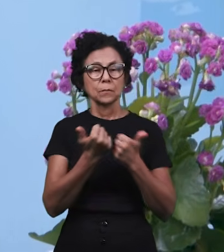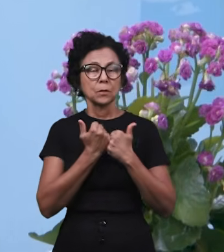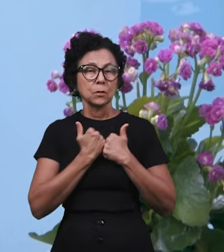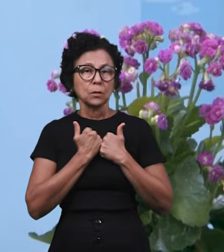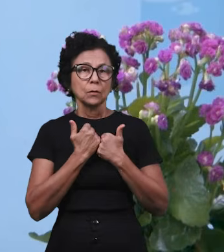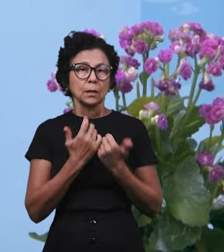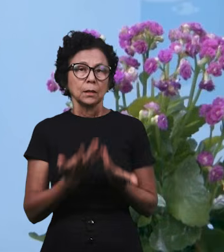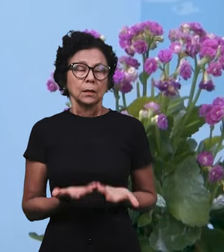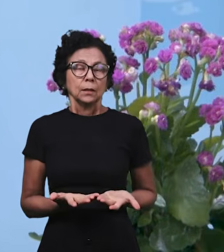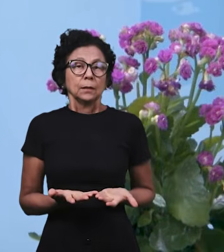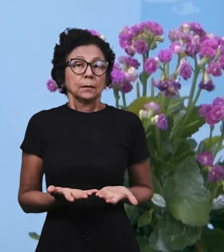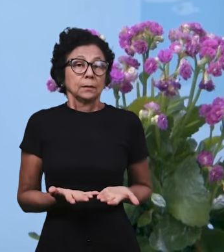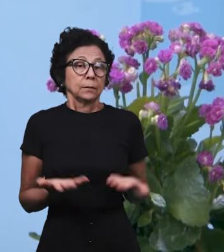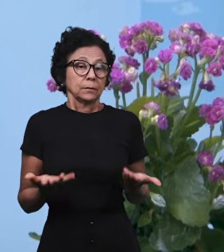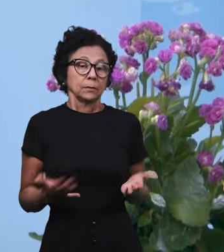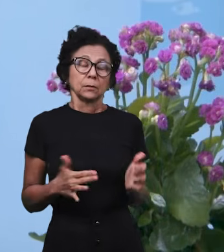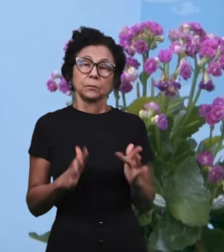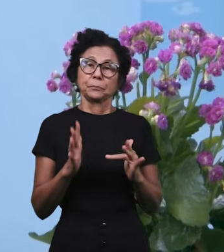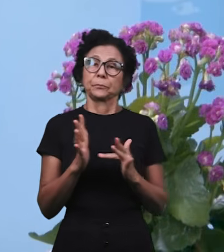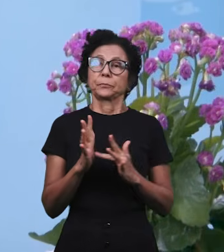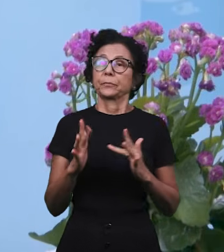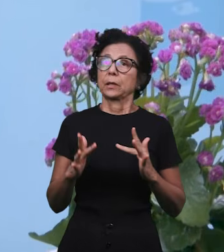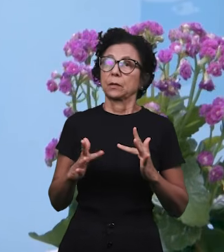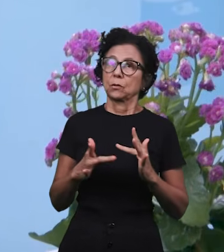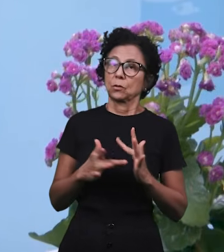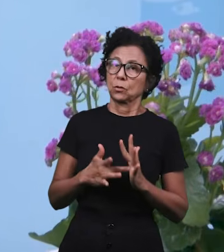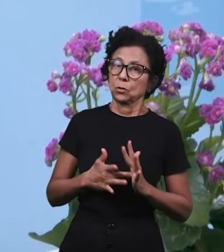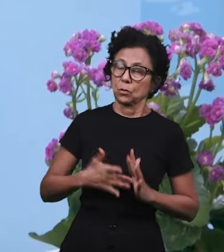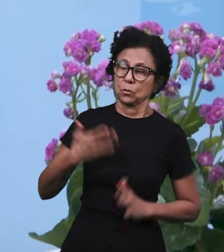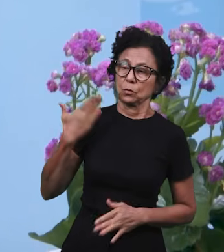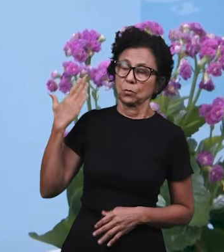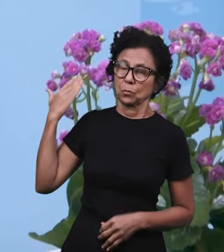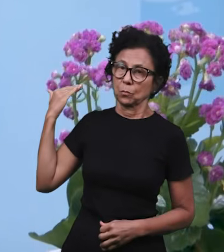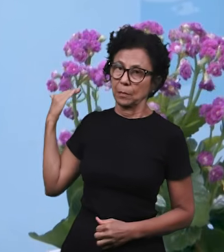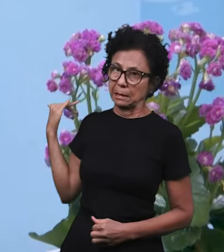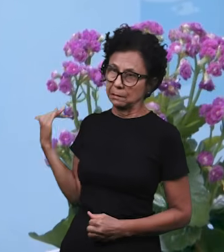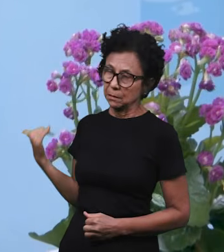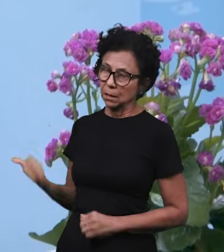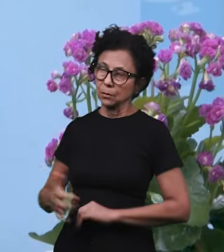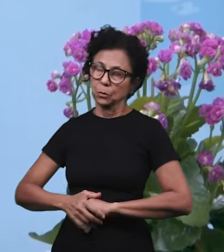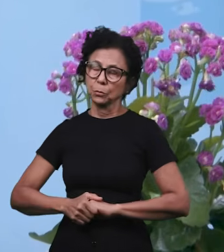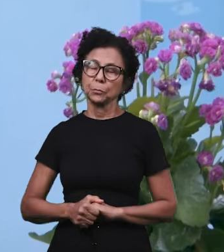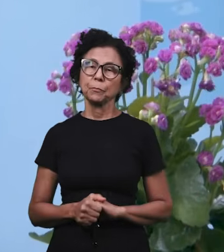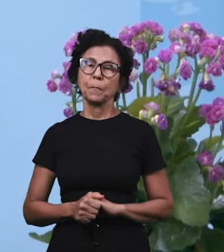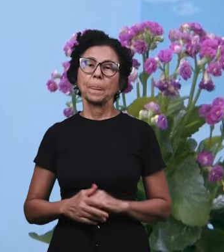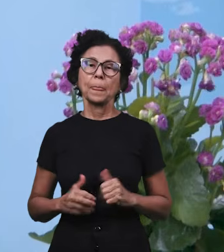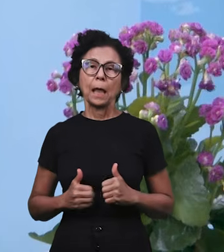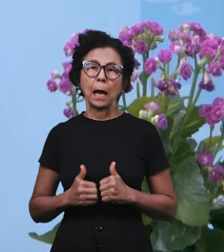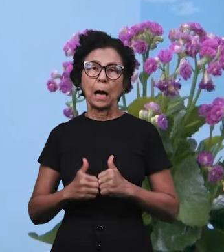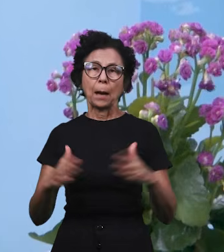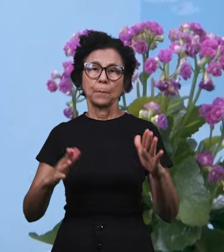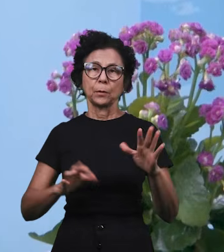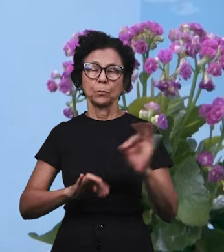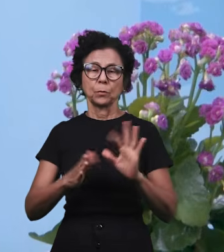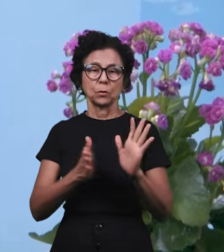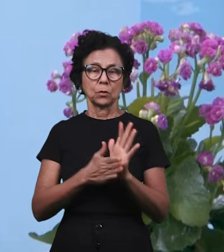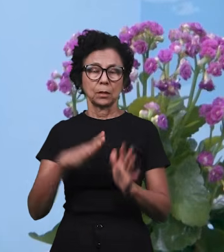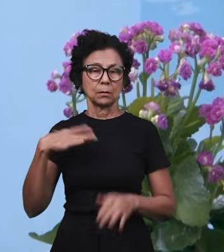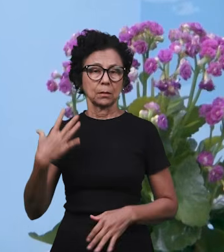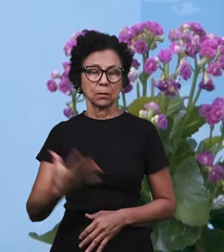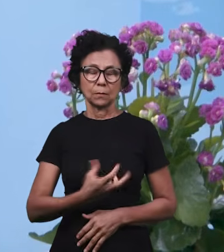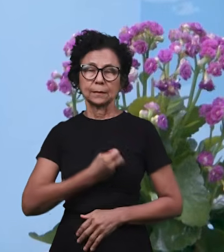crucificado. Então Jesus, ele abriu essa fonte, esse projeto de salvação. A gente não precisa mais